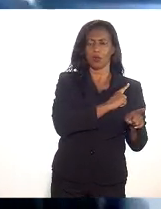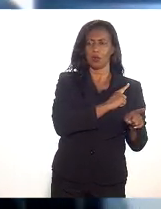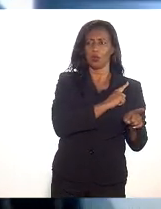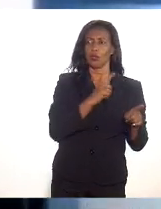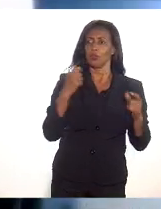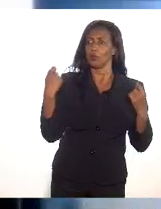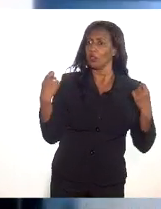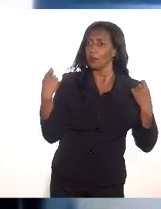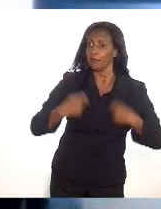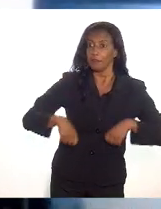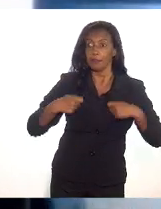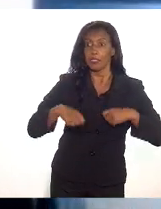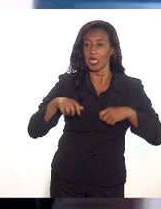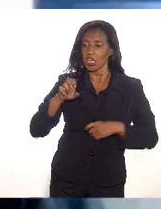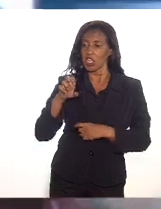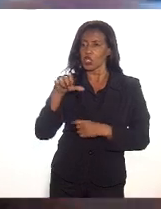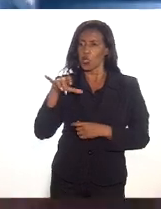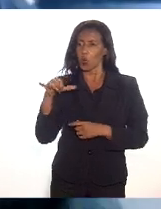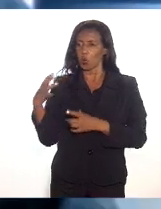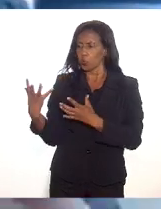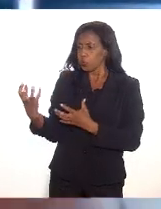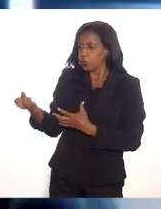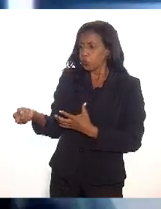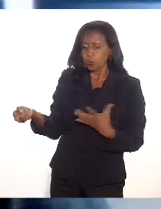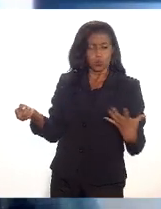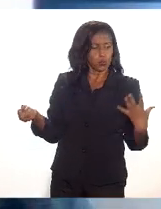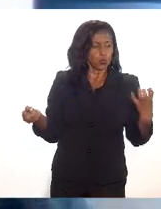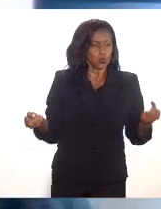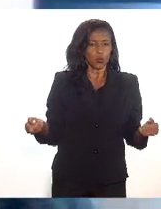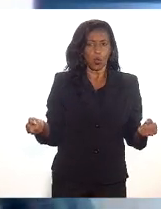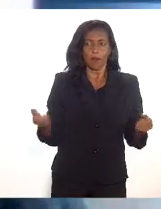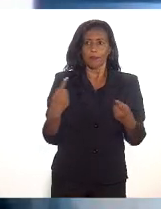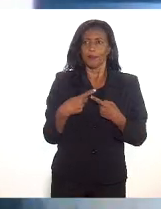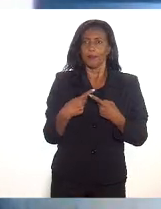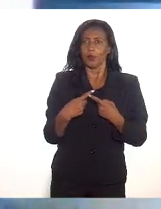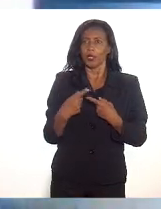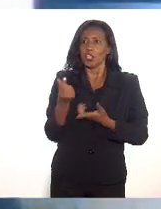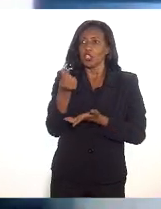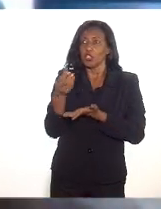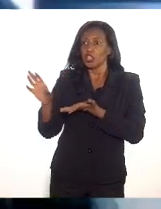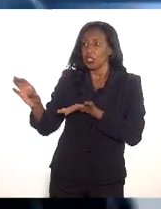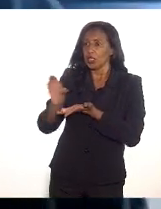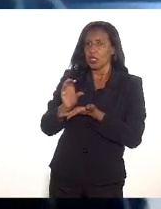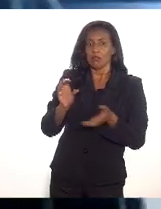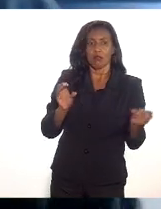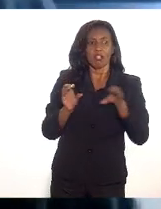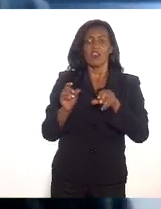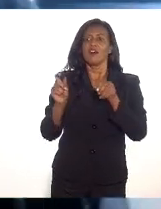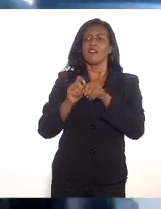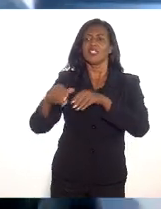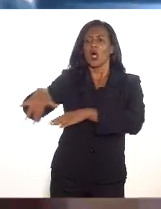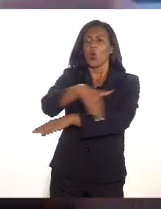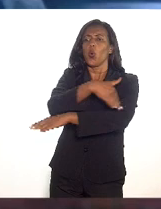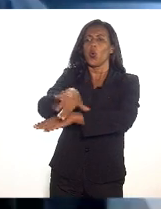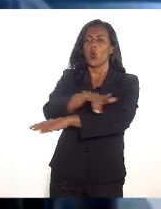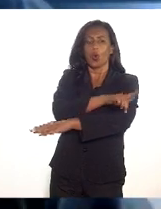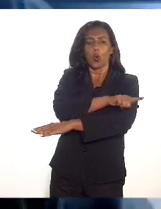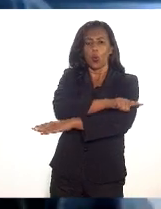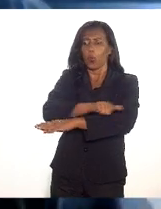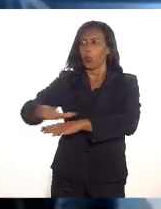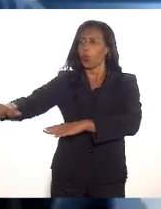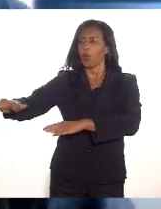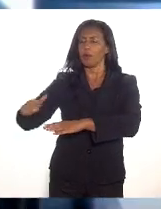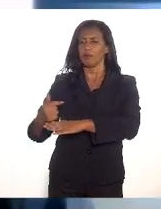um mísero litro de esgoto. Por quê? Porque os governos pegavam o dinheiro do FECAM, investiam em asfalto e outras coisas que rendiam mais. Culpa